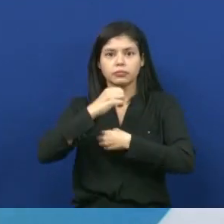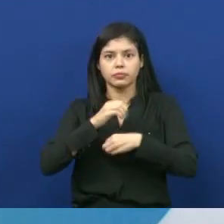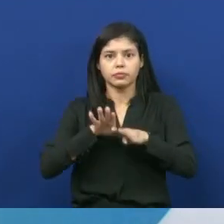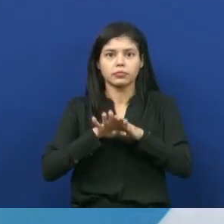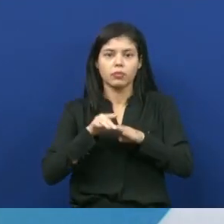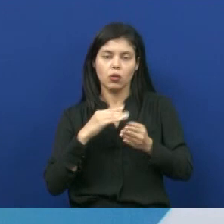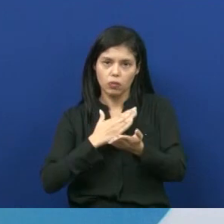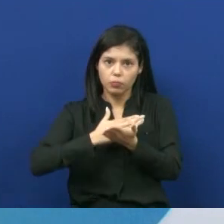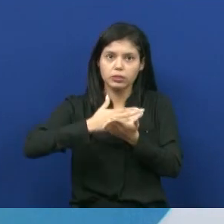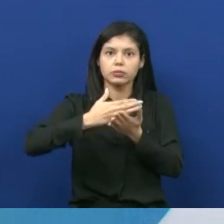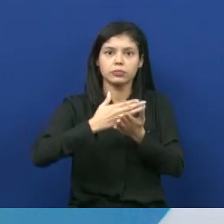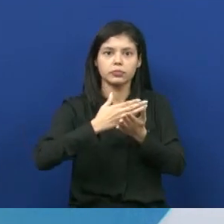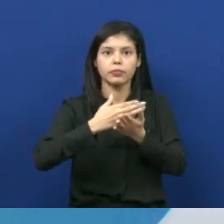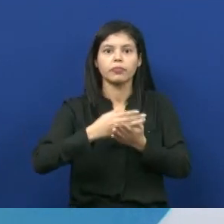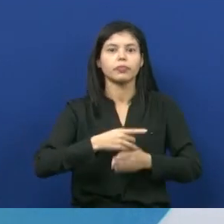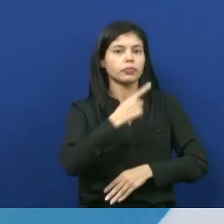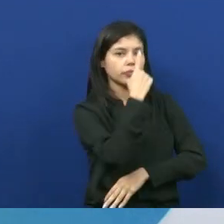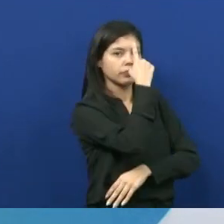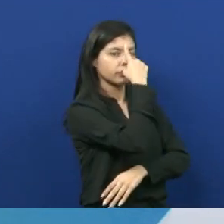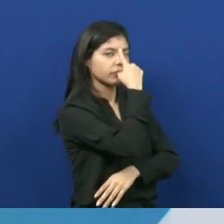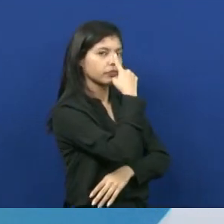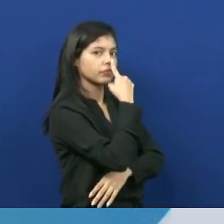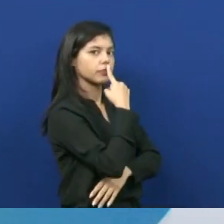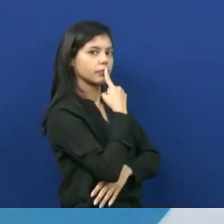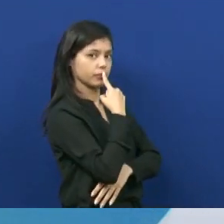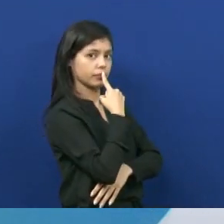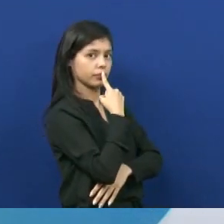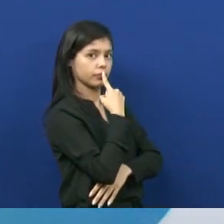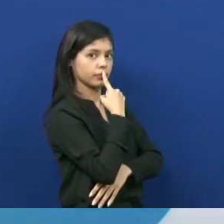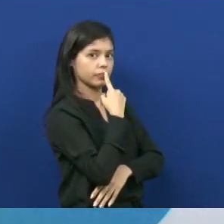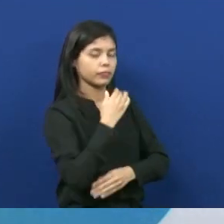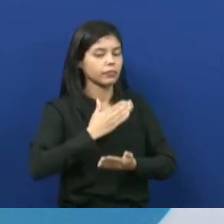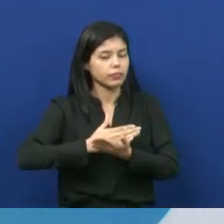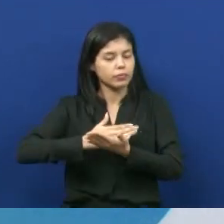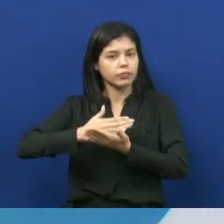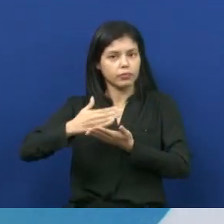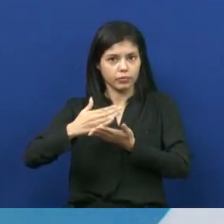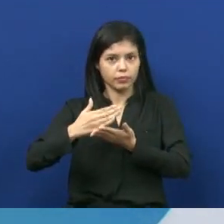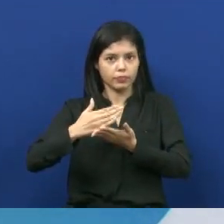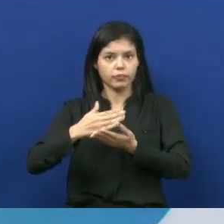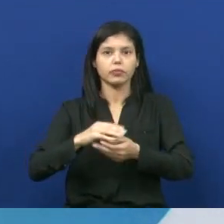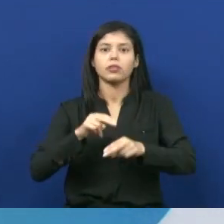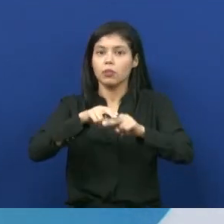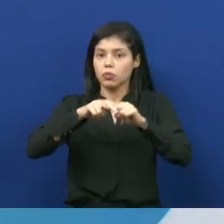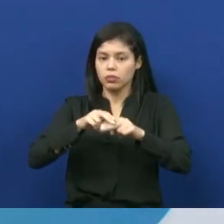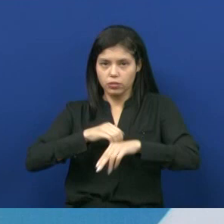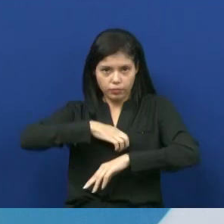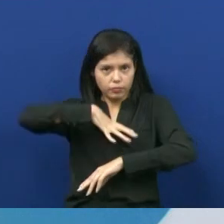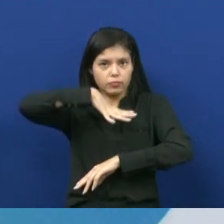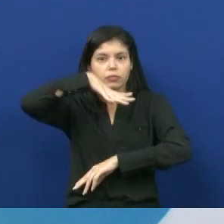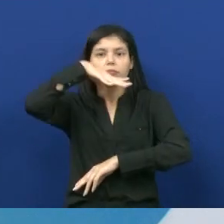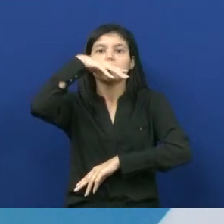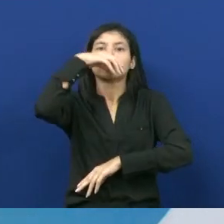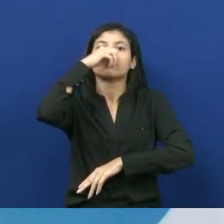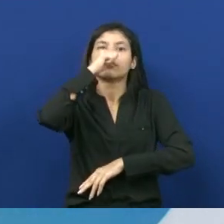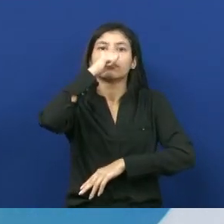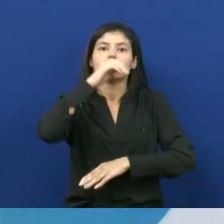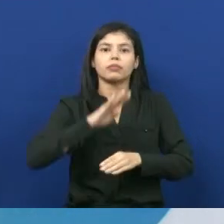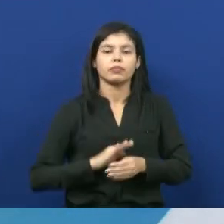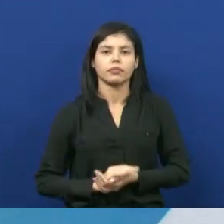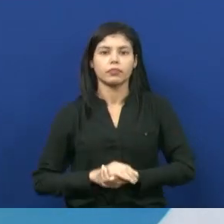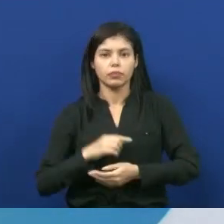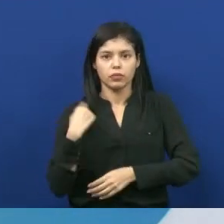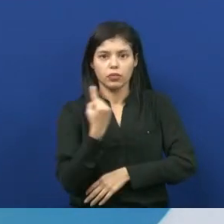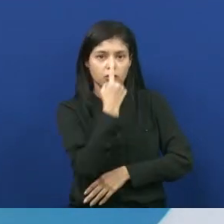Nós começamos pela nossa cavidade nasal, as nossas narinas, por onde o ar entra. As